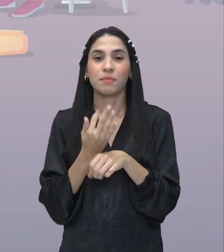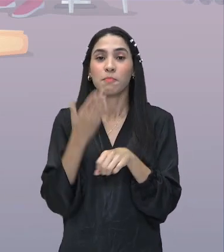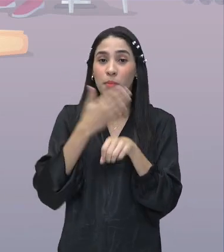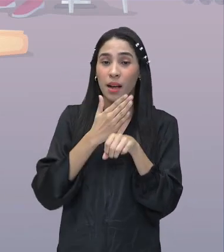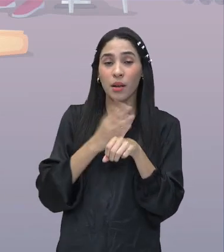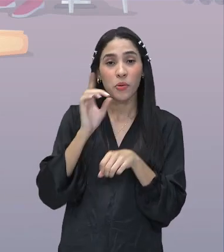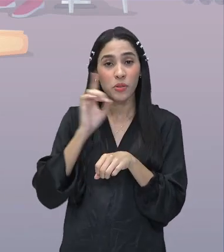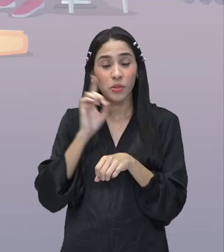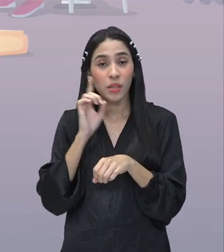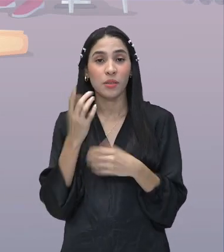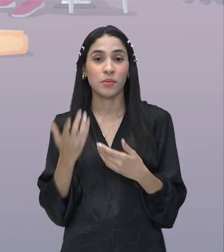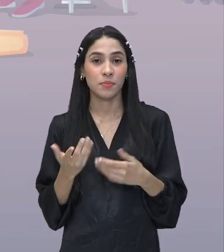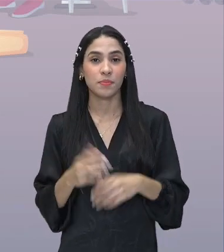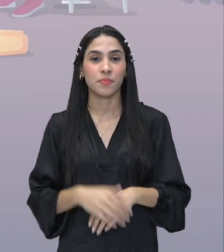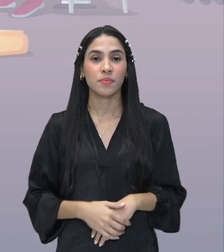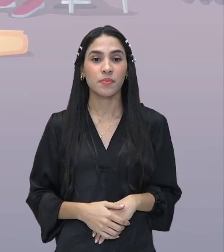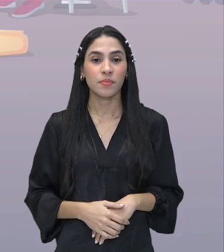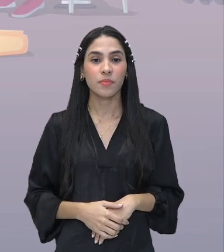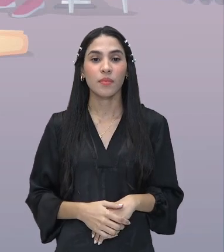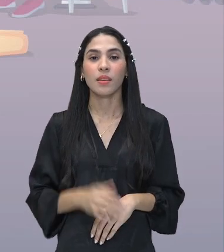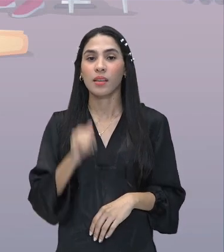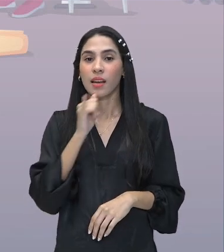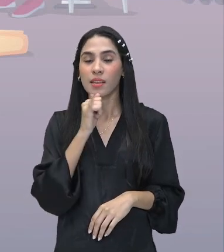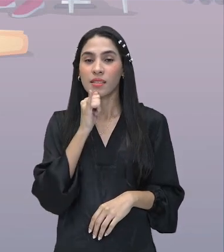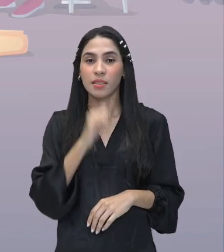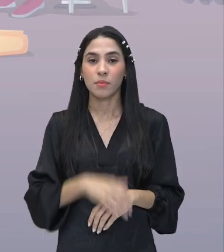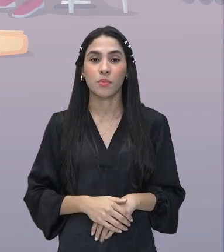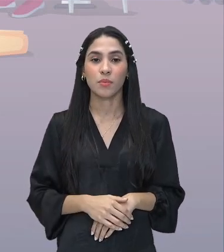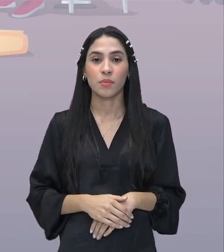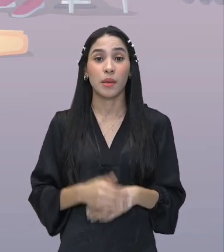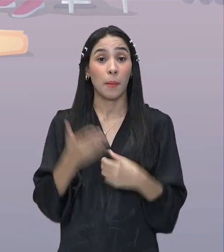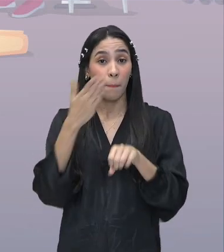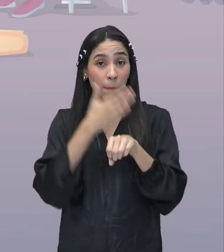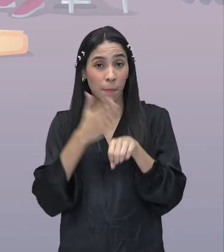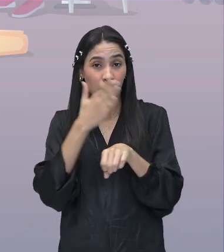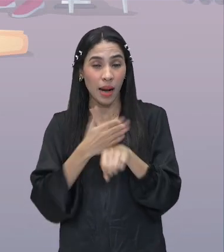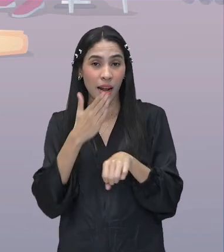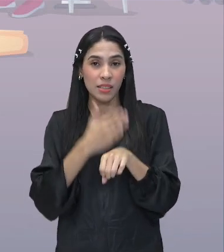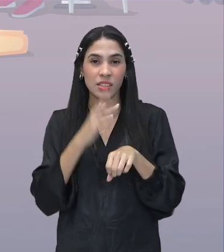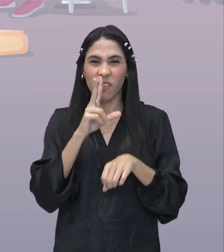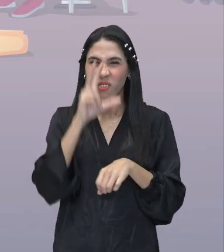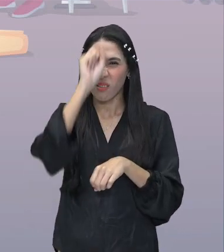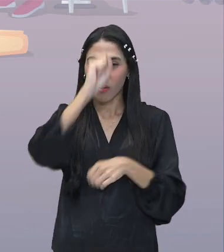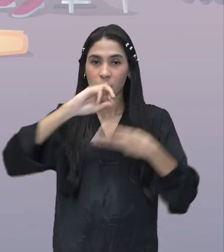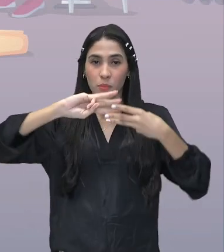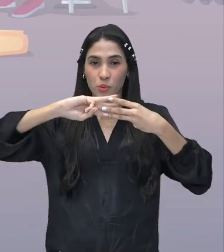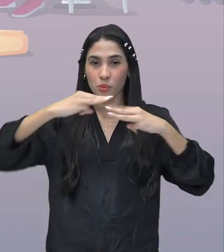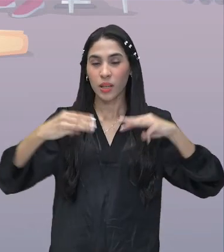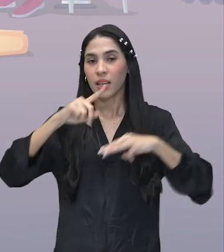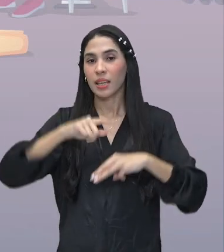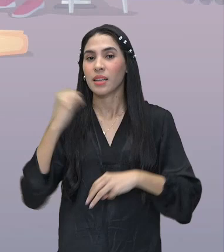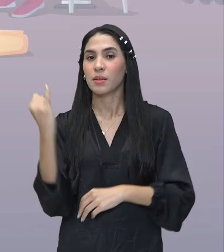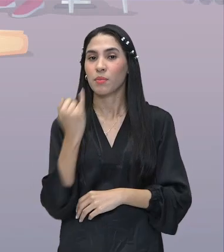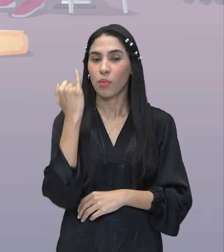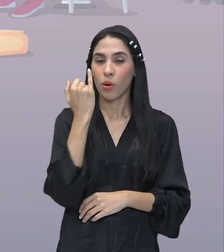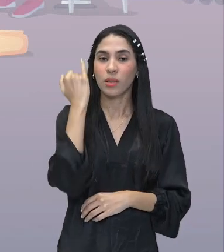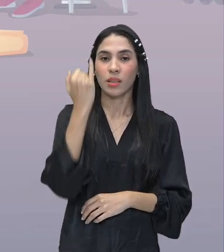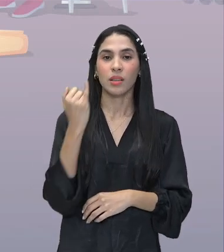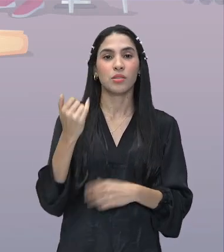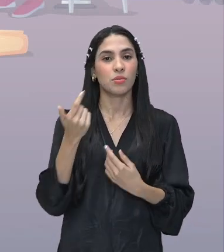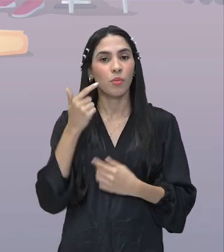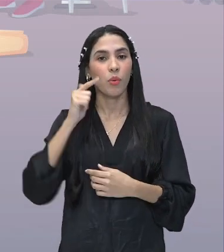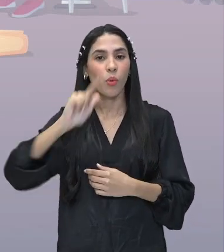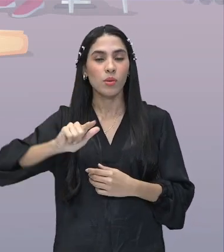por exemplo, né? Quando eu falo, por exemplo, de treinar a força muscular, que é super importante para manter a